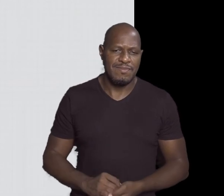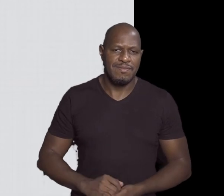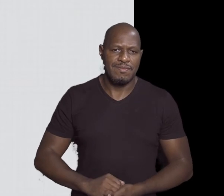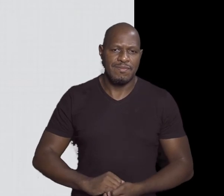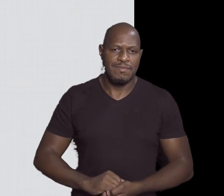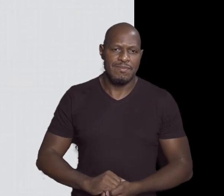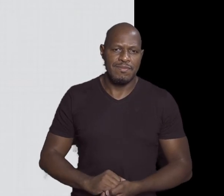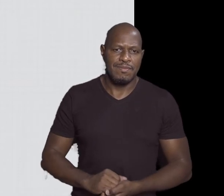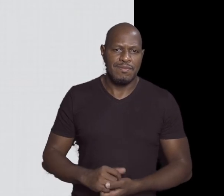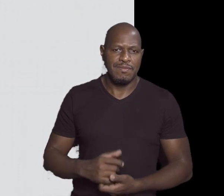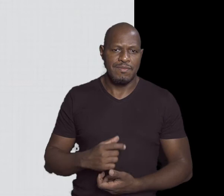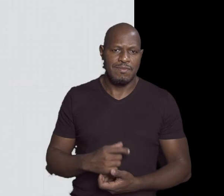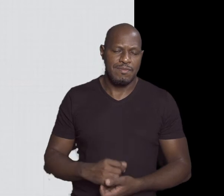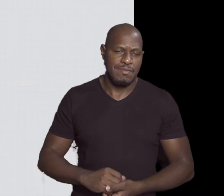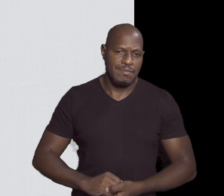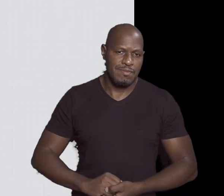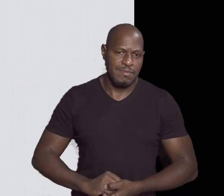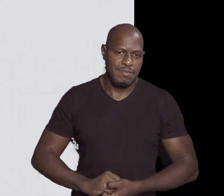Então, eu tô usando para